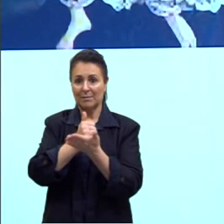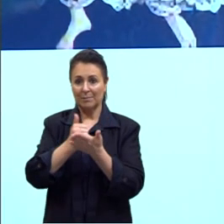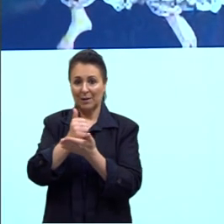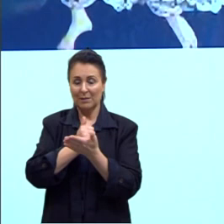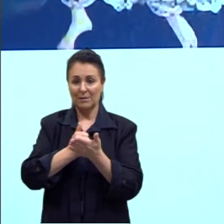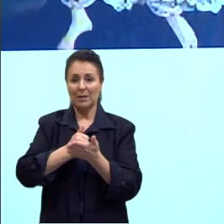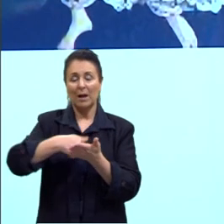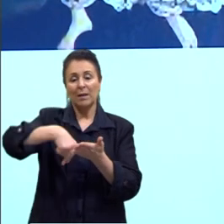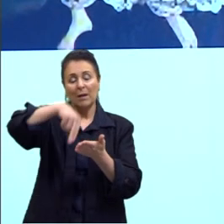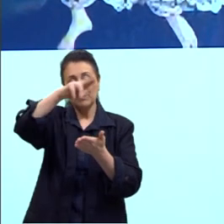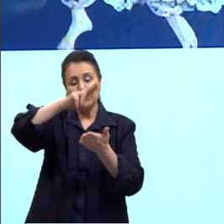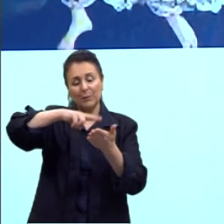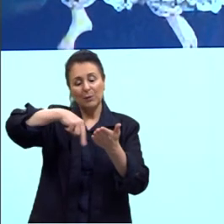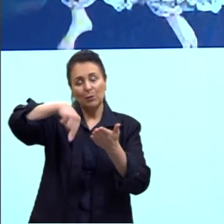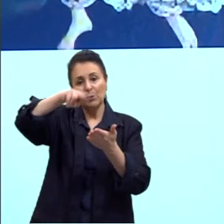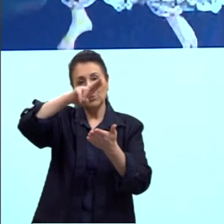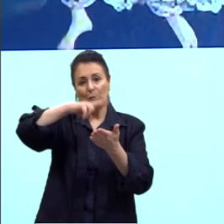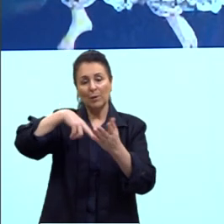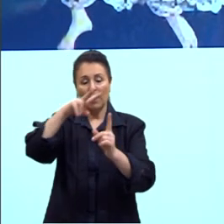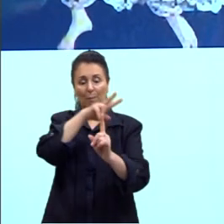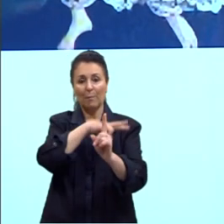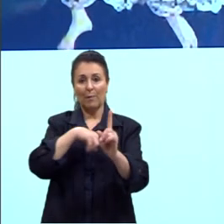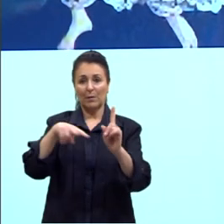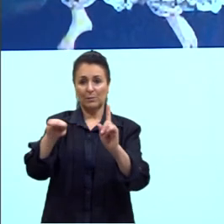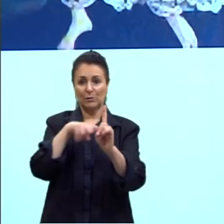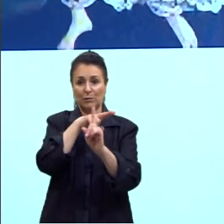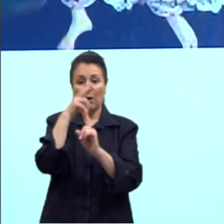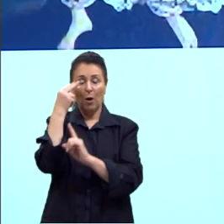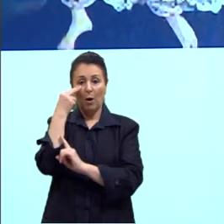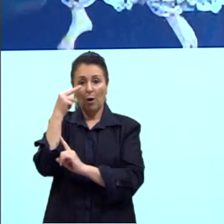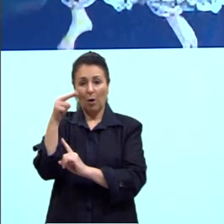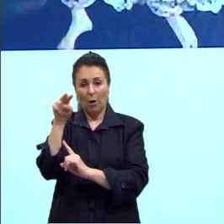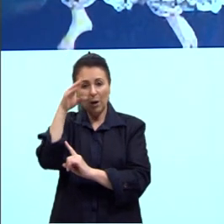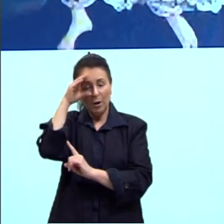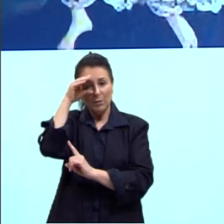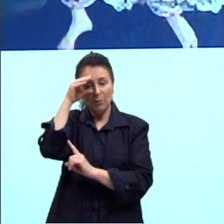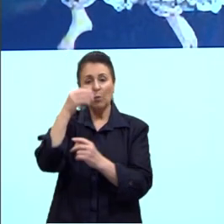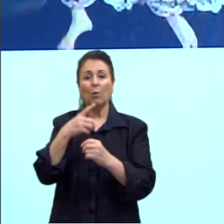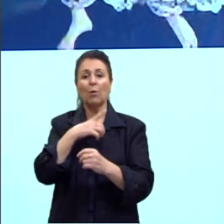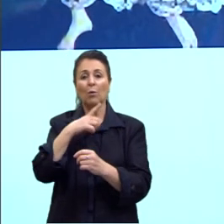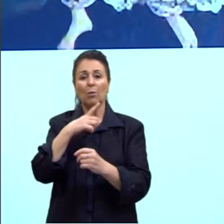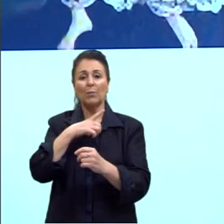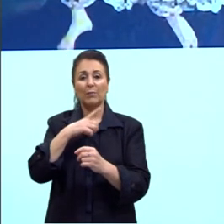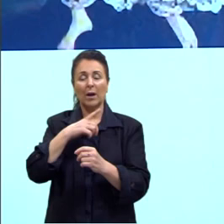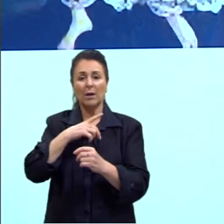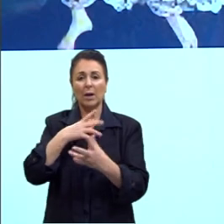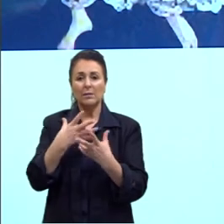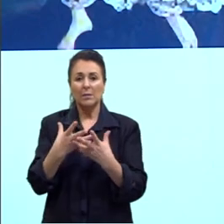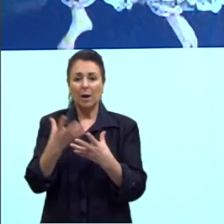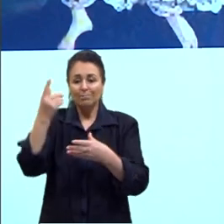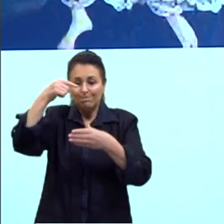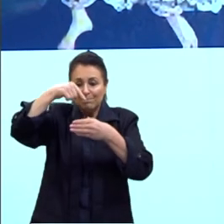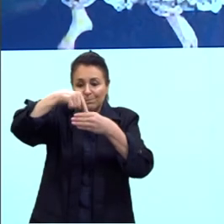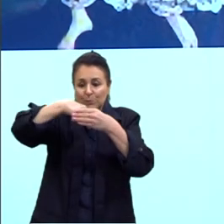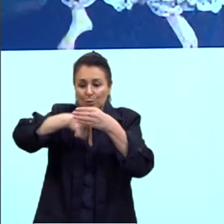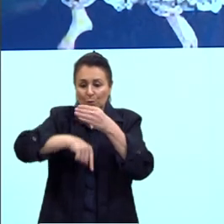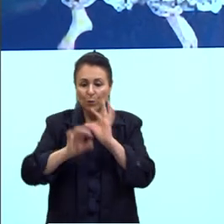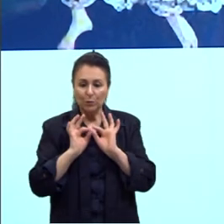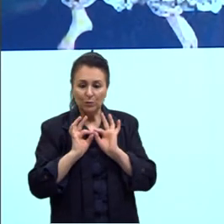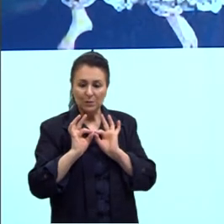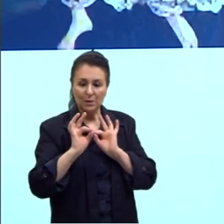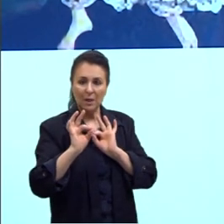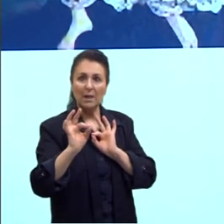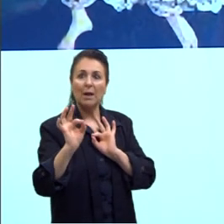né da pintura renascentista a perspectiva Observe na como nós temos essa noção de profundidade